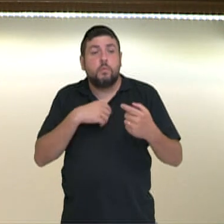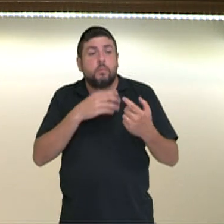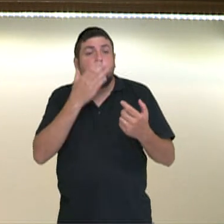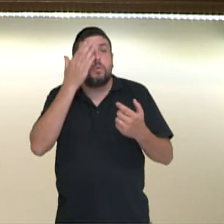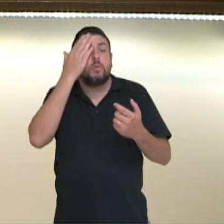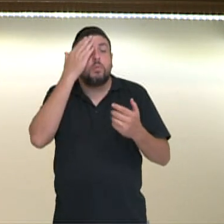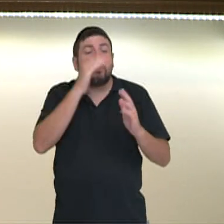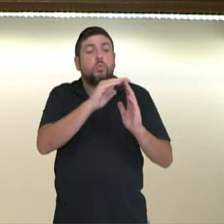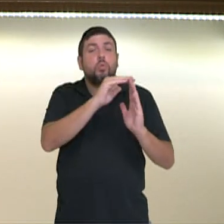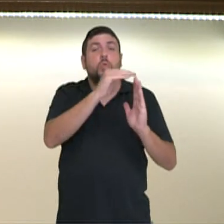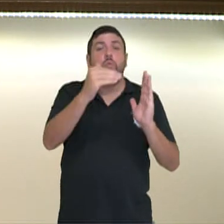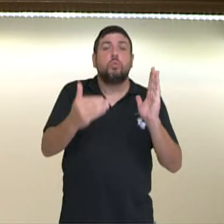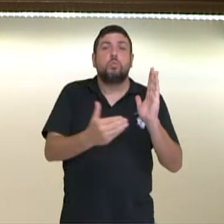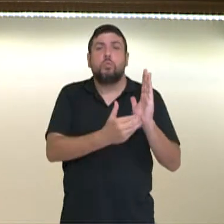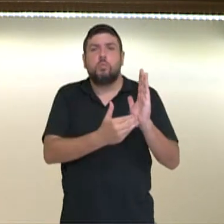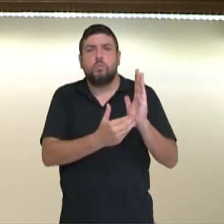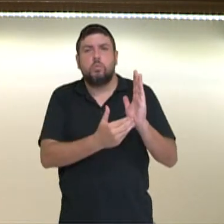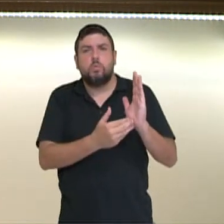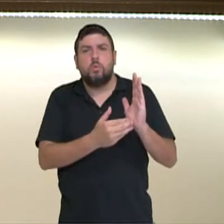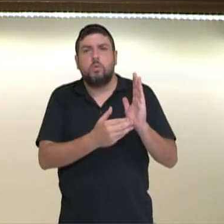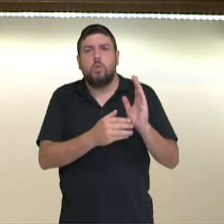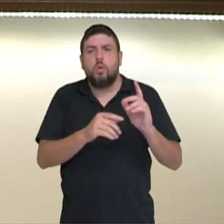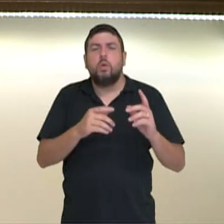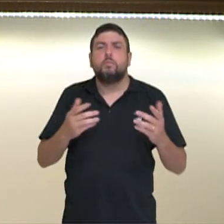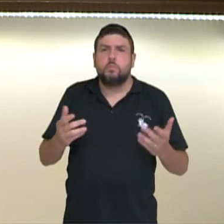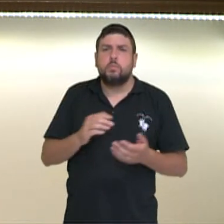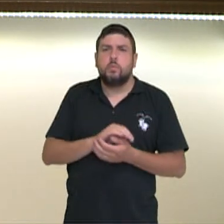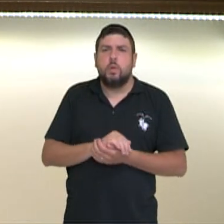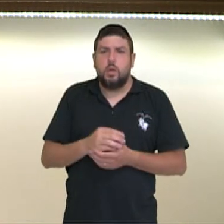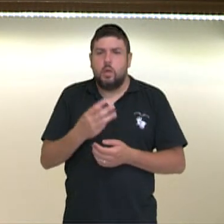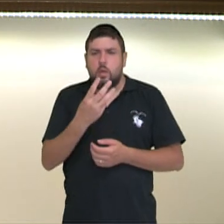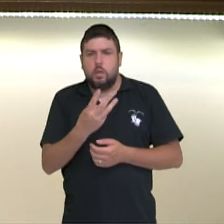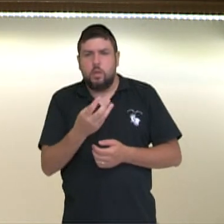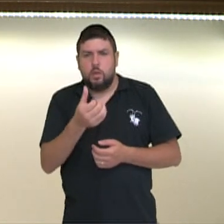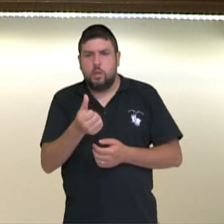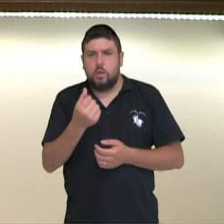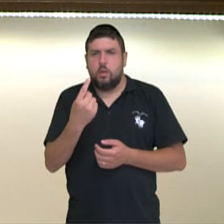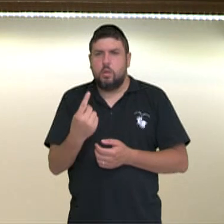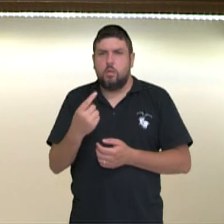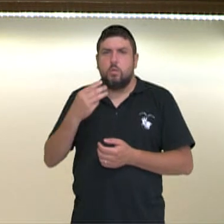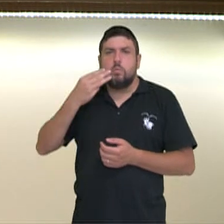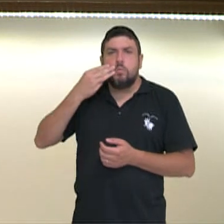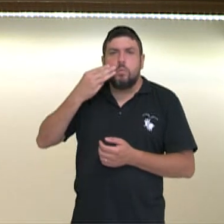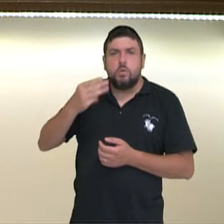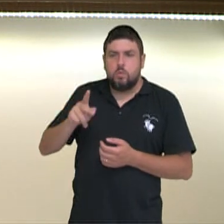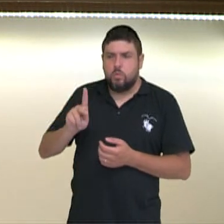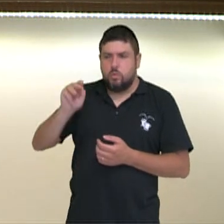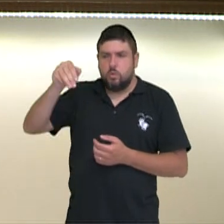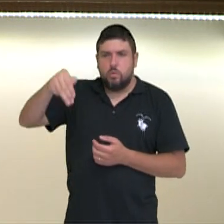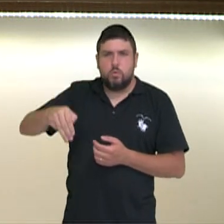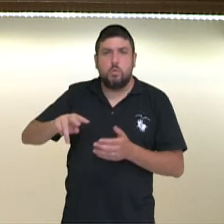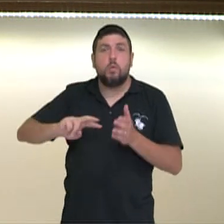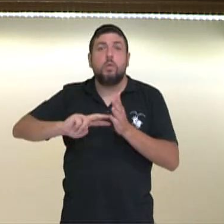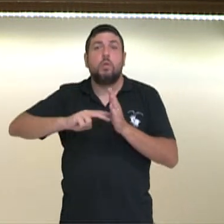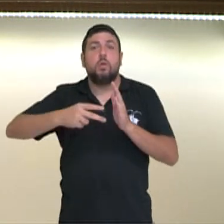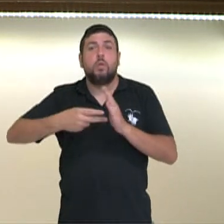Essa referência é o quê? É o todo. Este 361 milhões de quilômetros equivale ao quê? Equivale